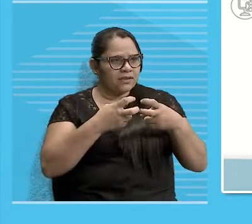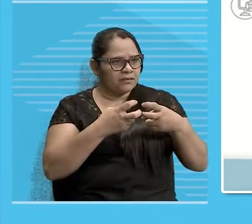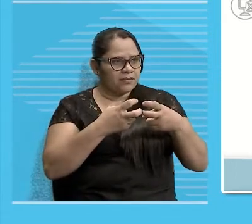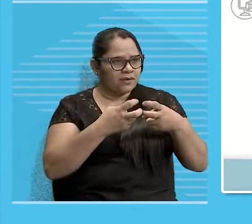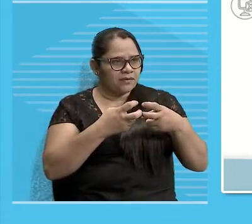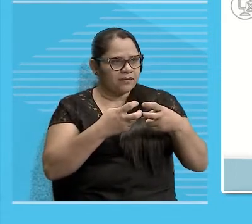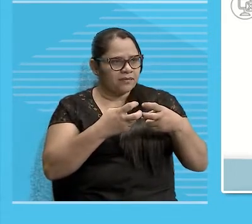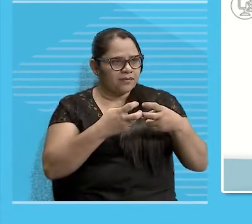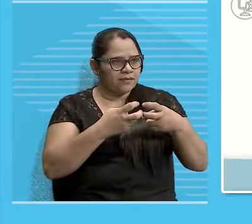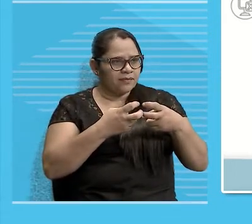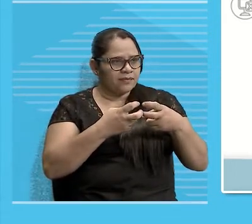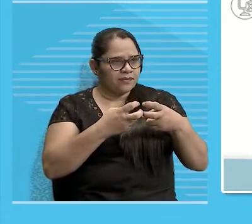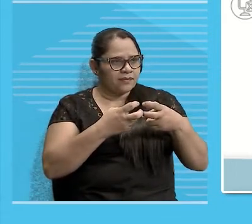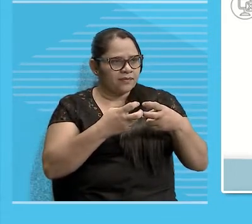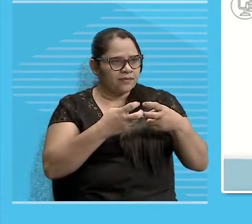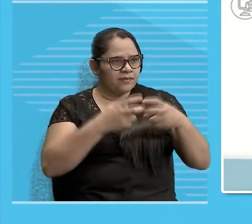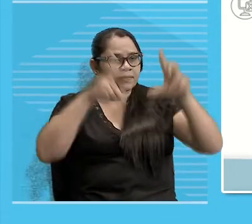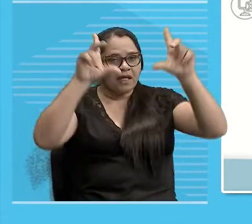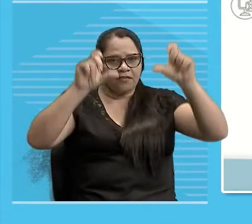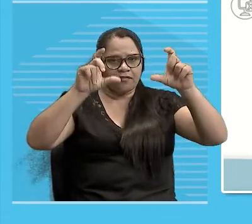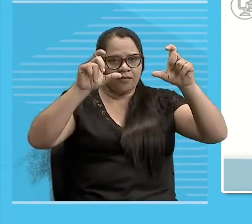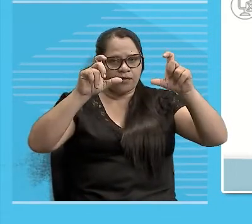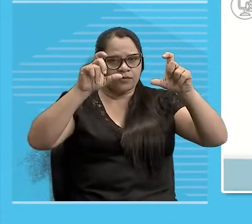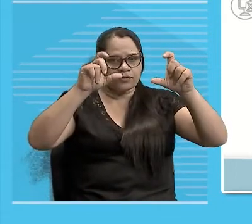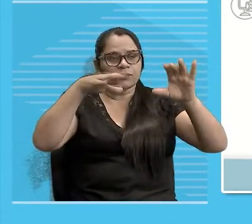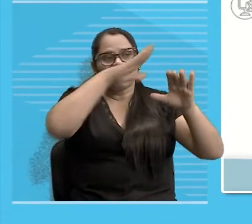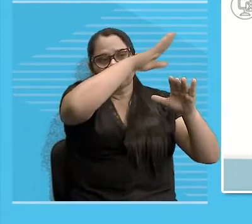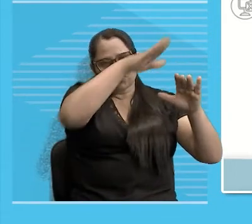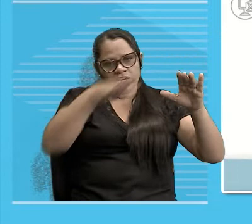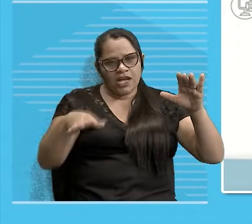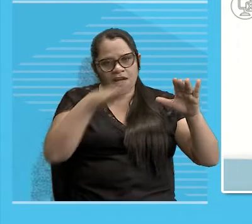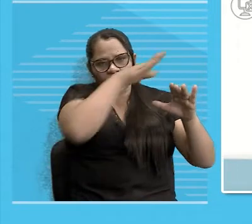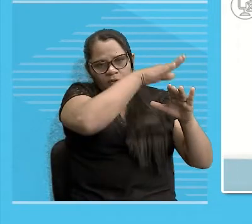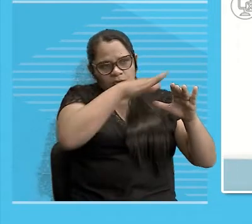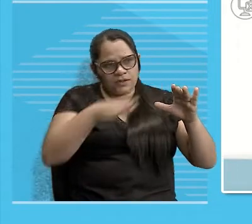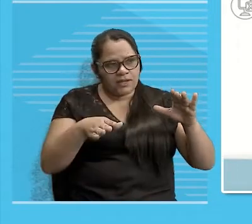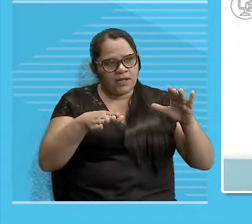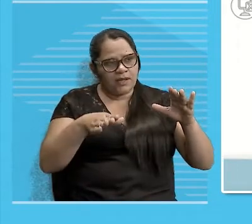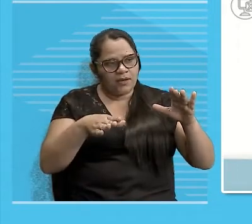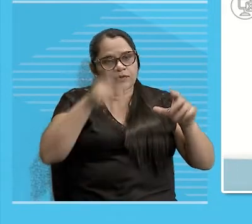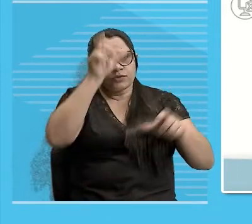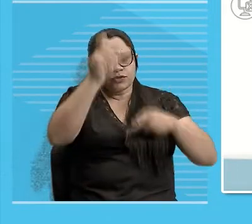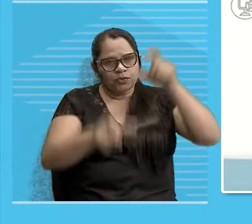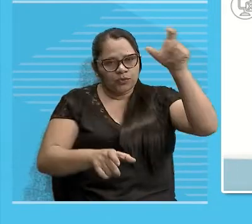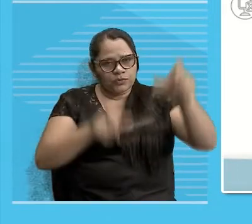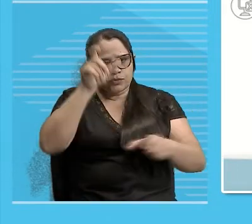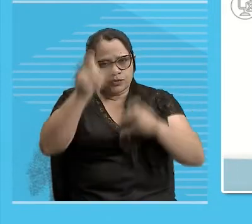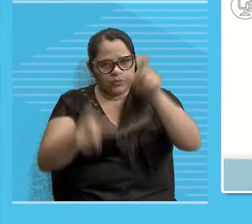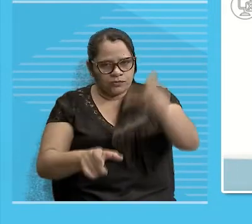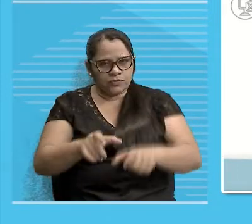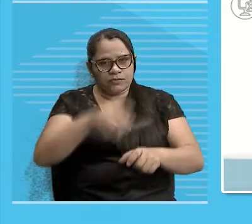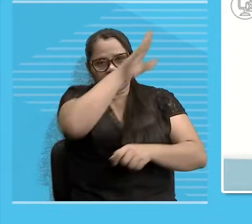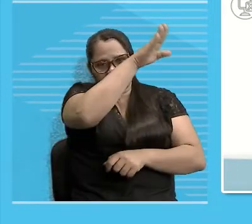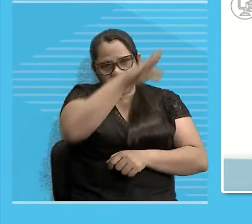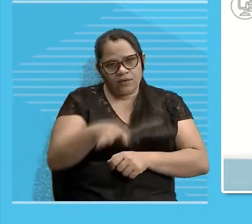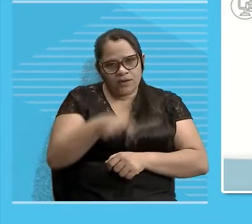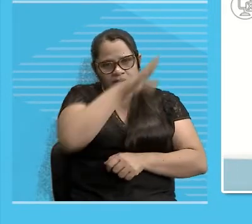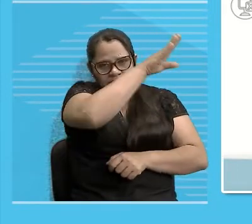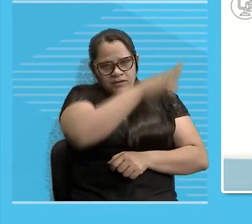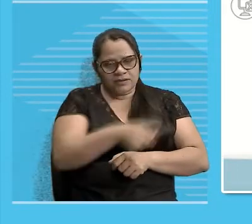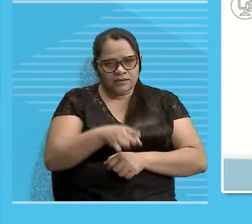a diagonal, ela está nessa percepção, ó. Todos os componentes estão em diagonal. A técnica